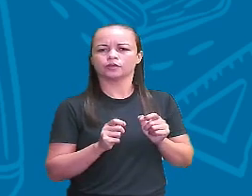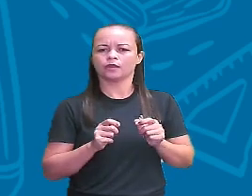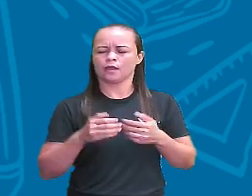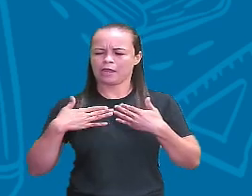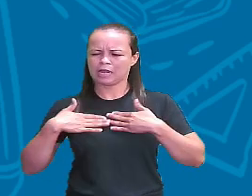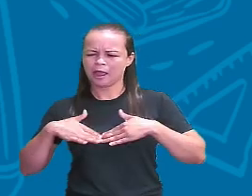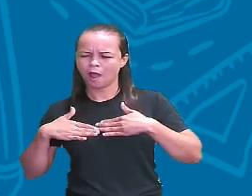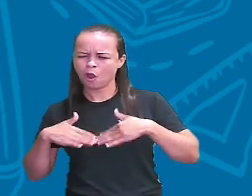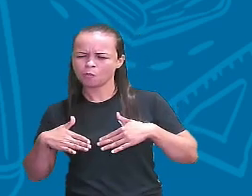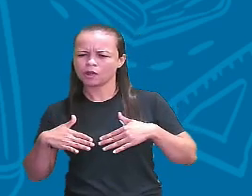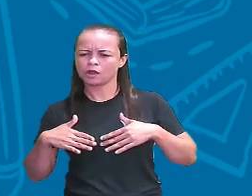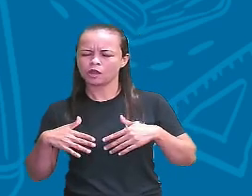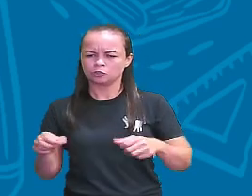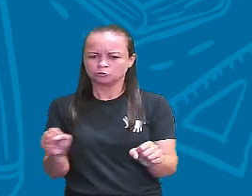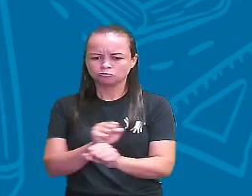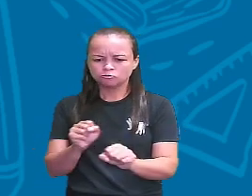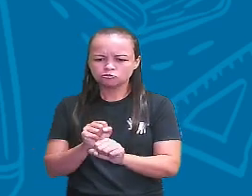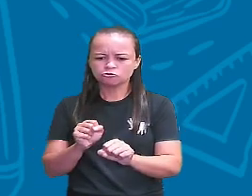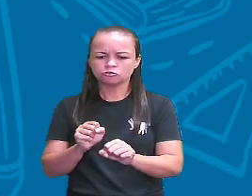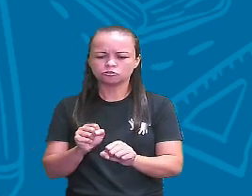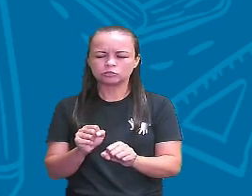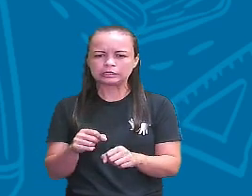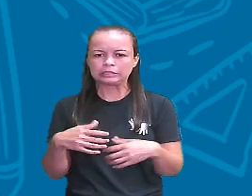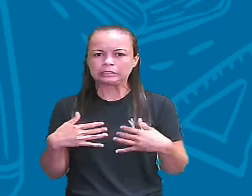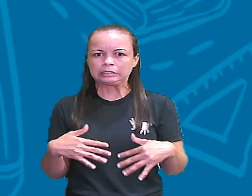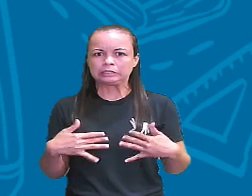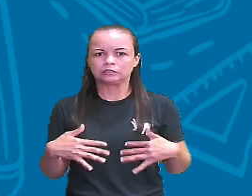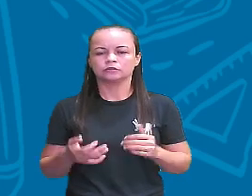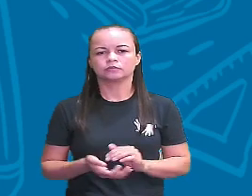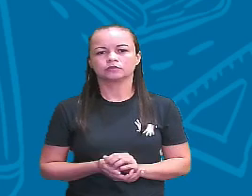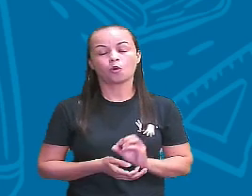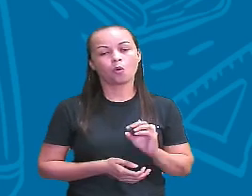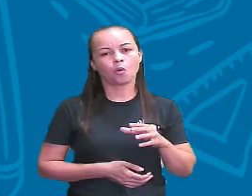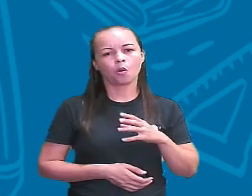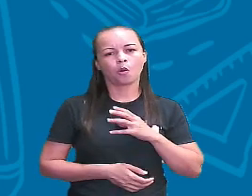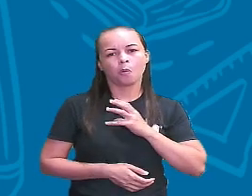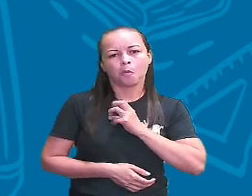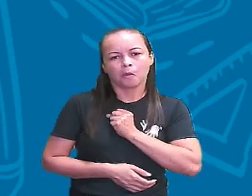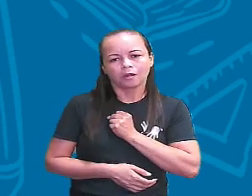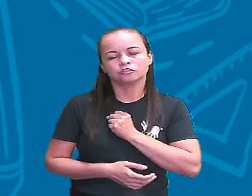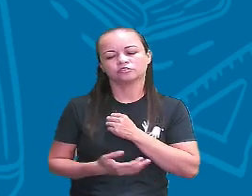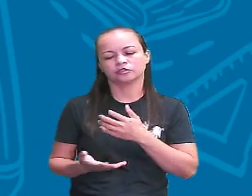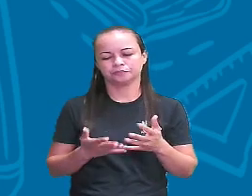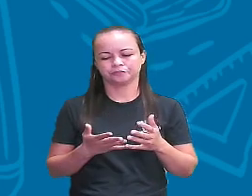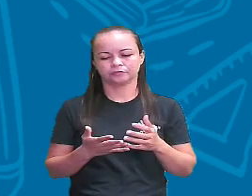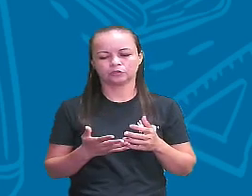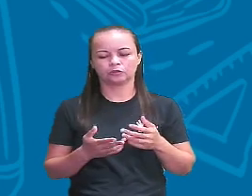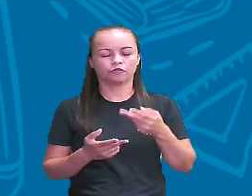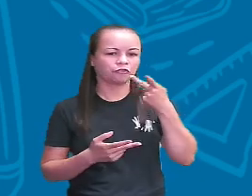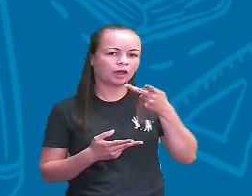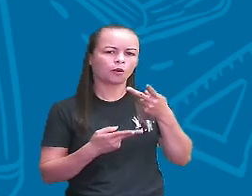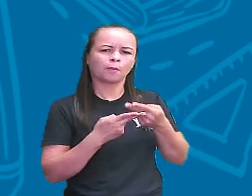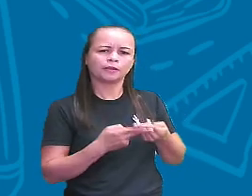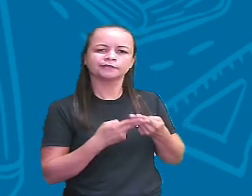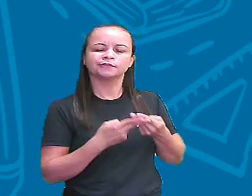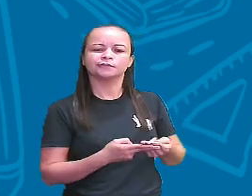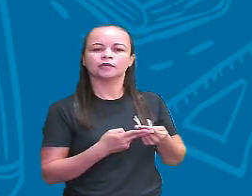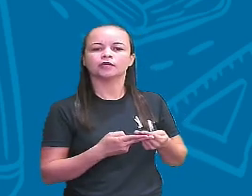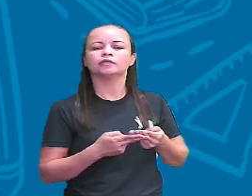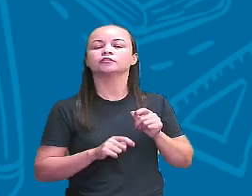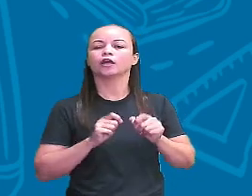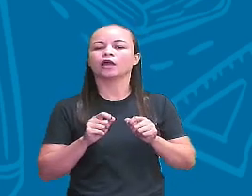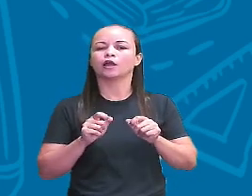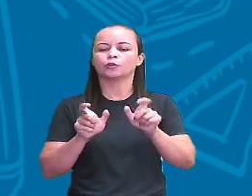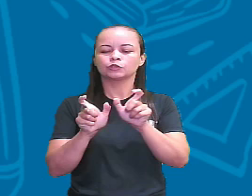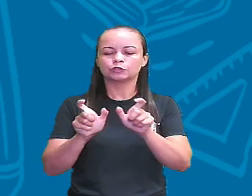calma, fúria, frustração ou paixão? Então, quando eu falo paciência, ó, eu posso